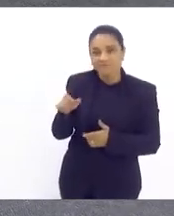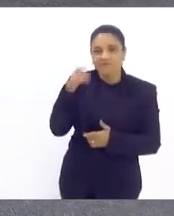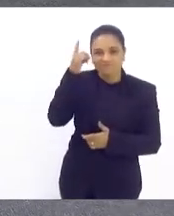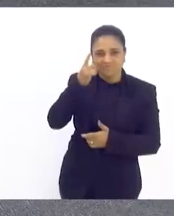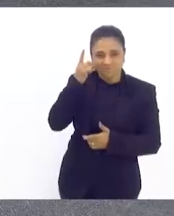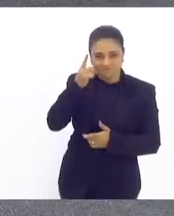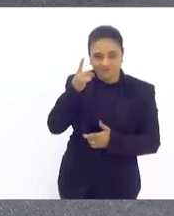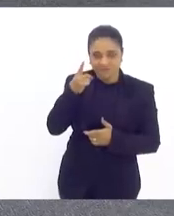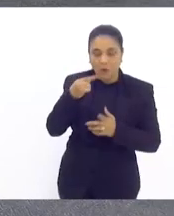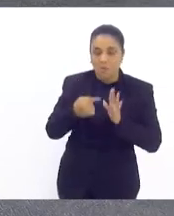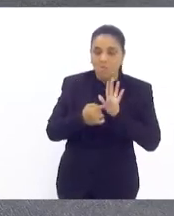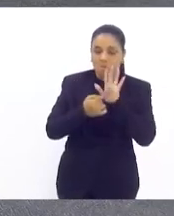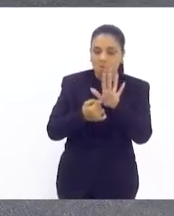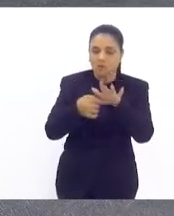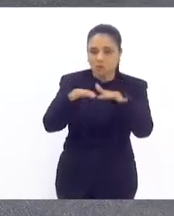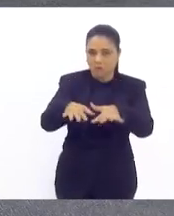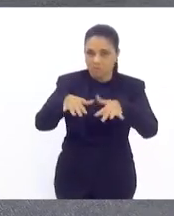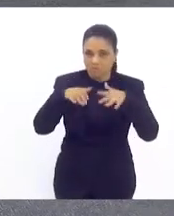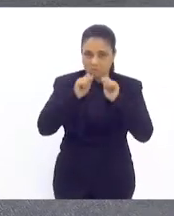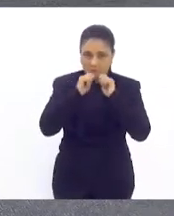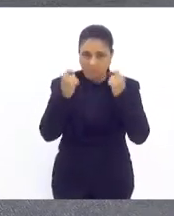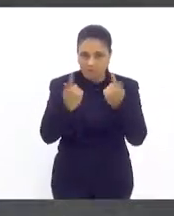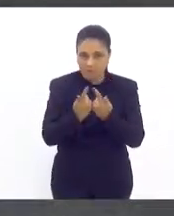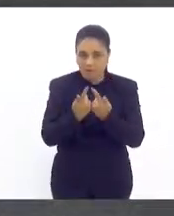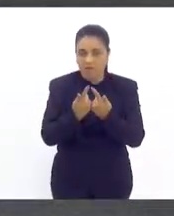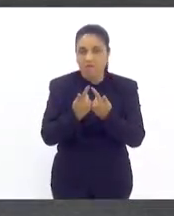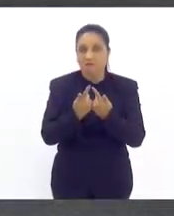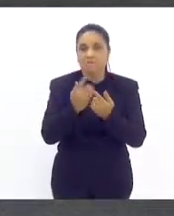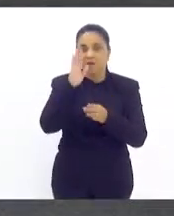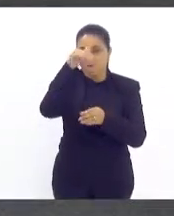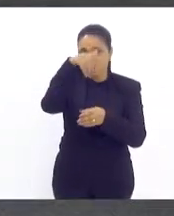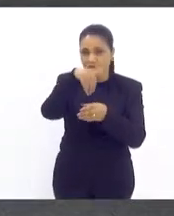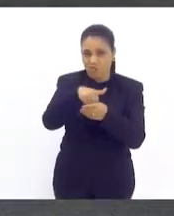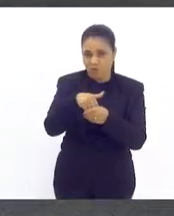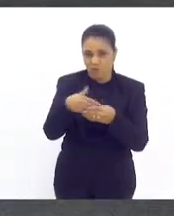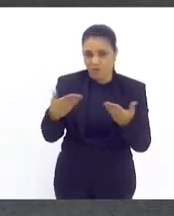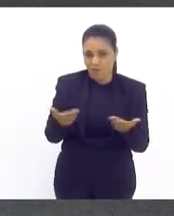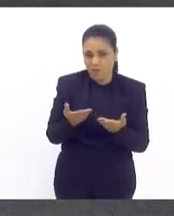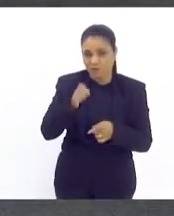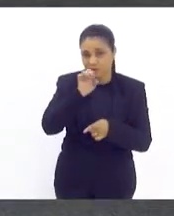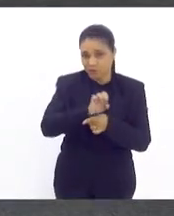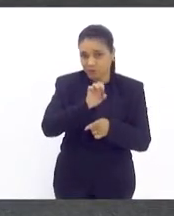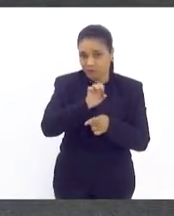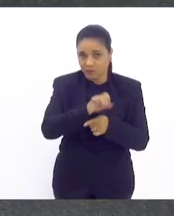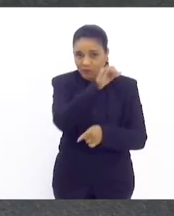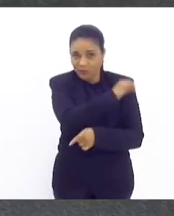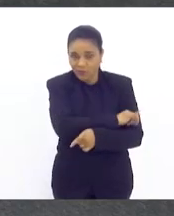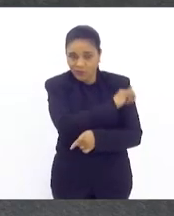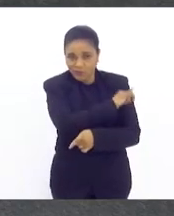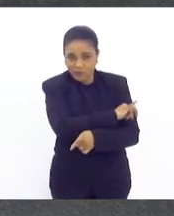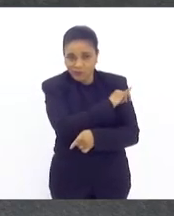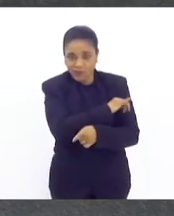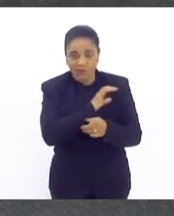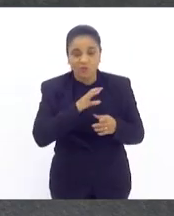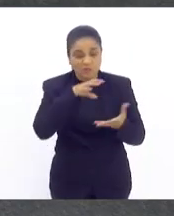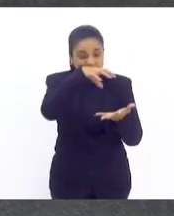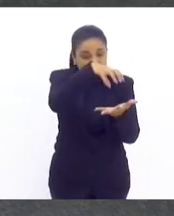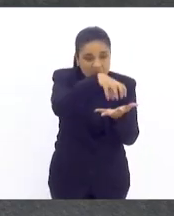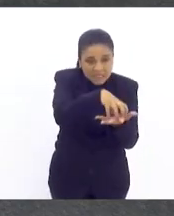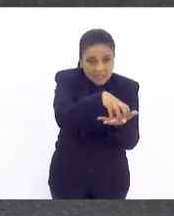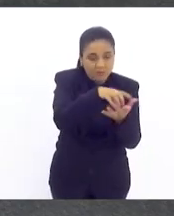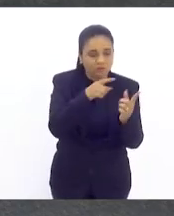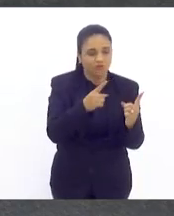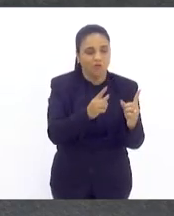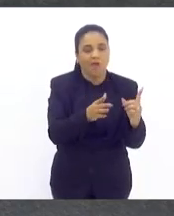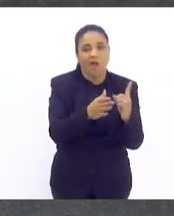nessa casa Legislativa para que a gente possa ter em todo o estado do Rio de Janeiro centros de acolhimentos